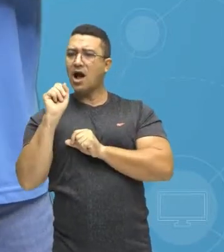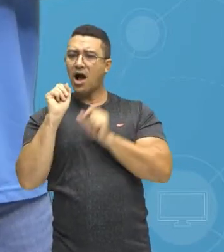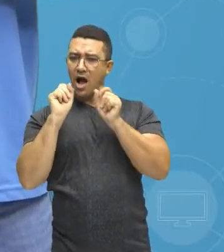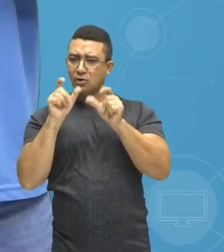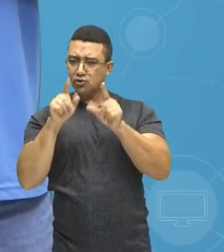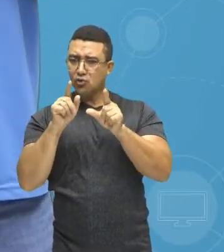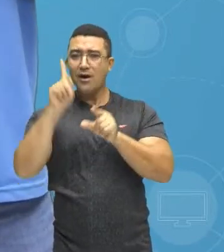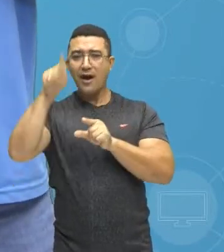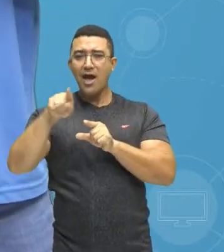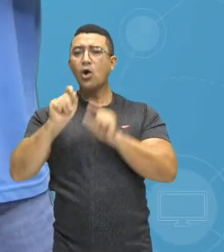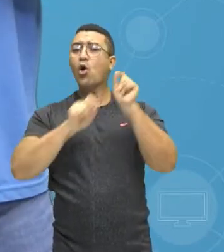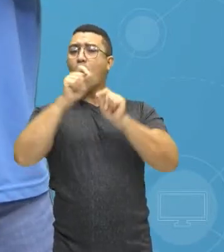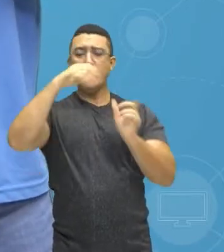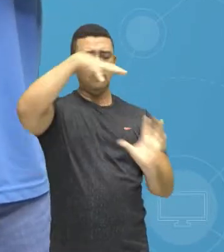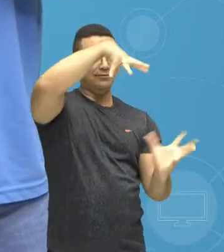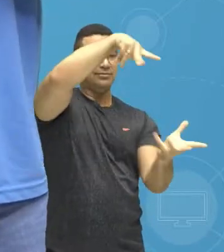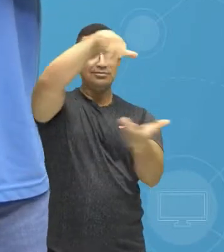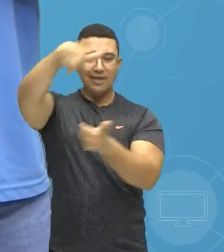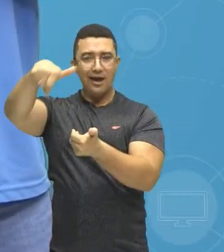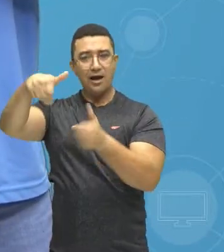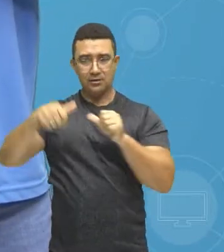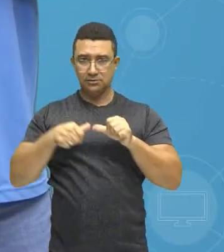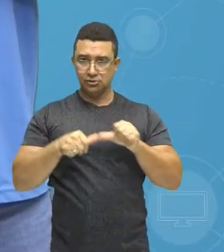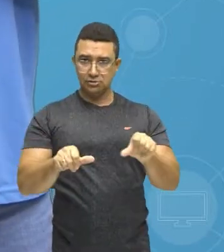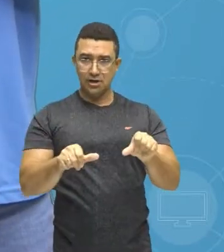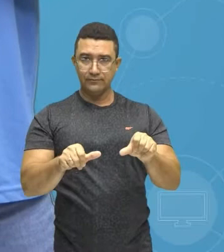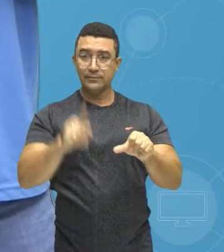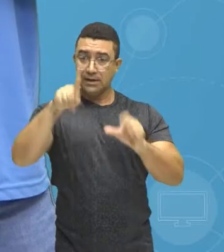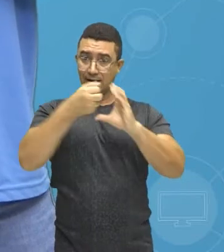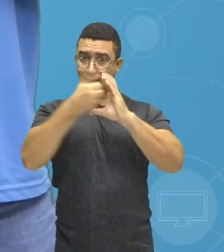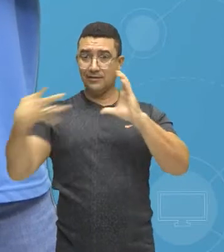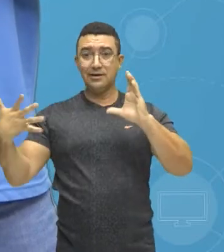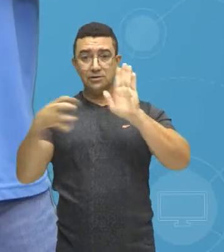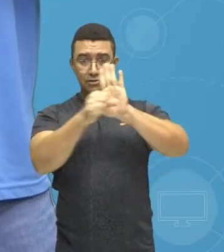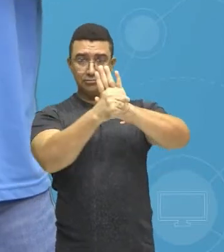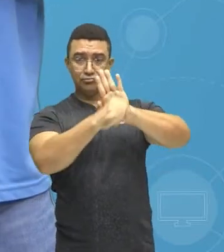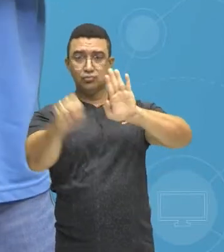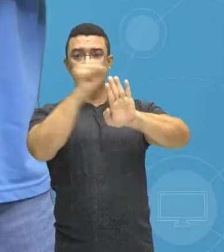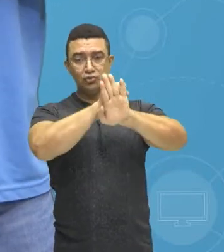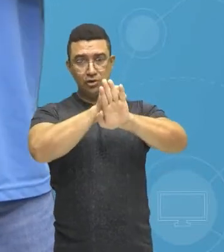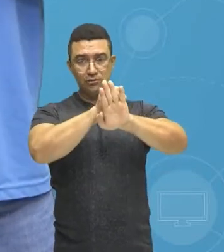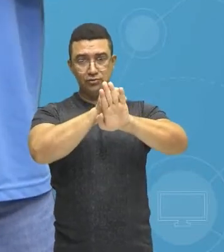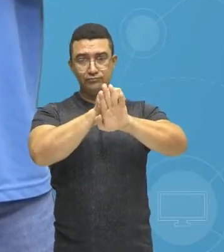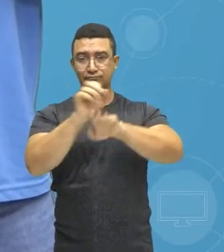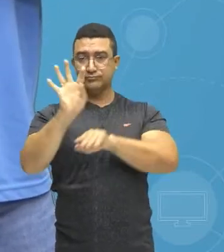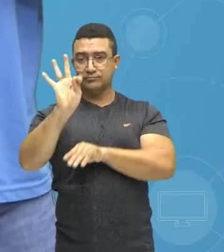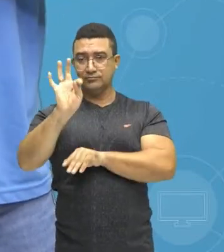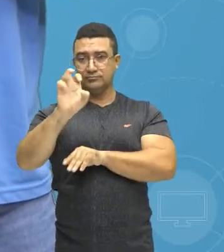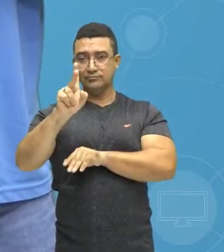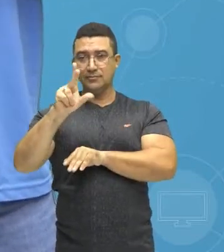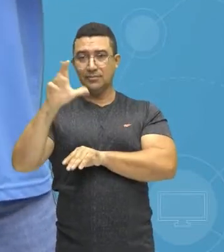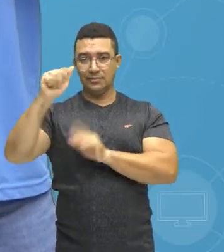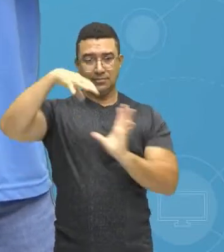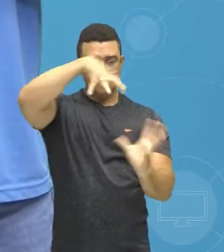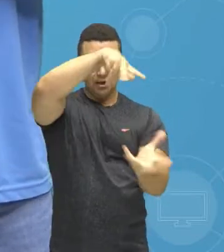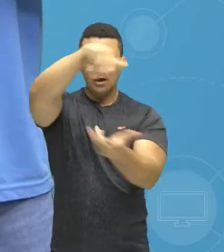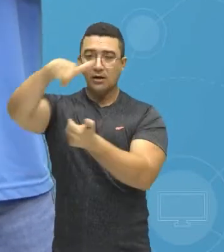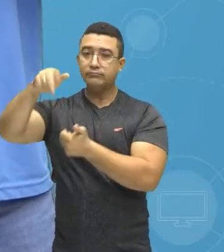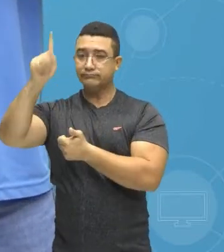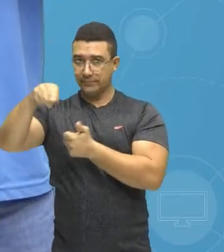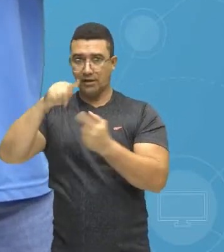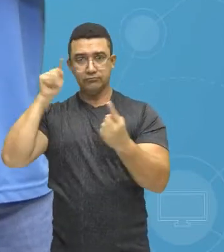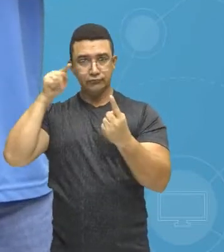o predicativo, é a característica do sujeito terra. Isso é a função